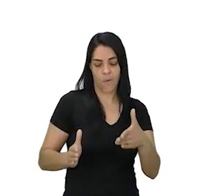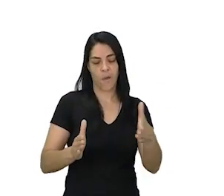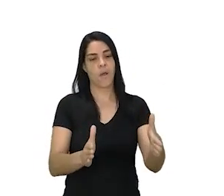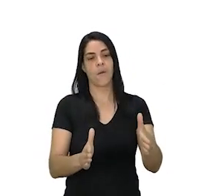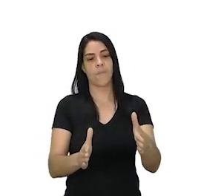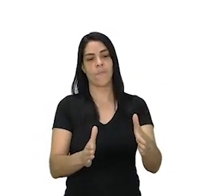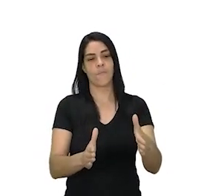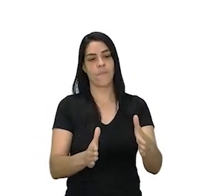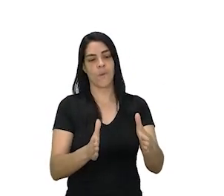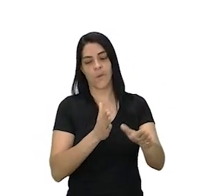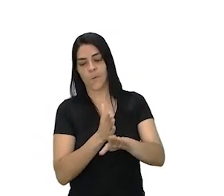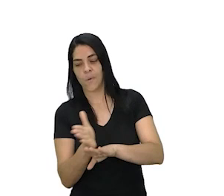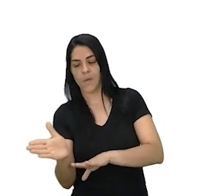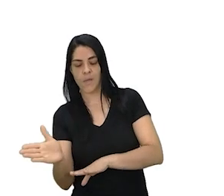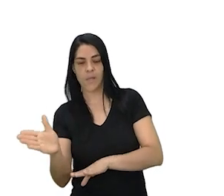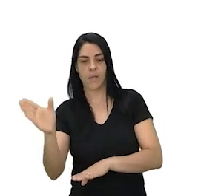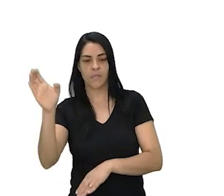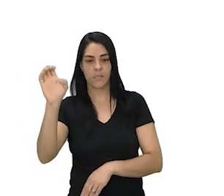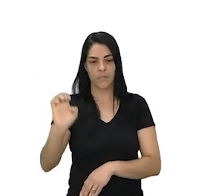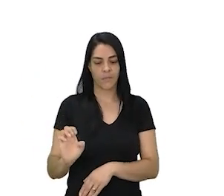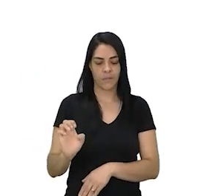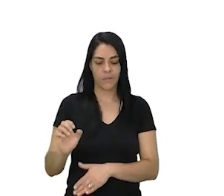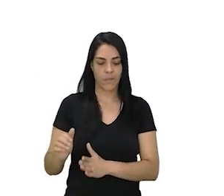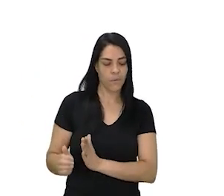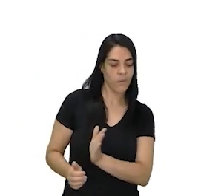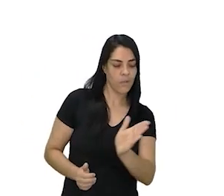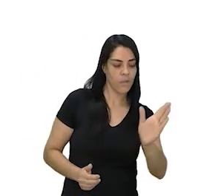pela esquerda, aí seguindo